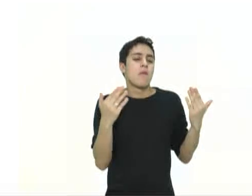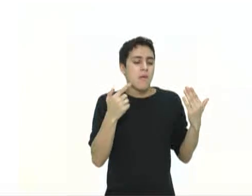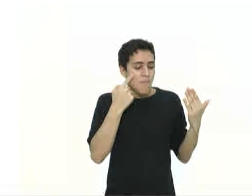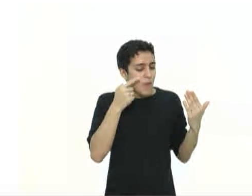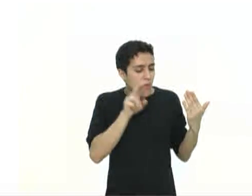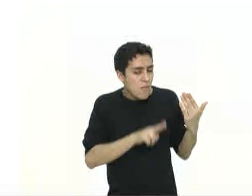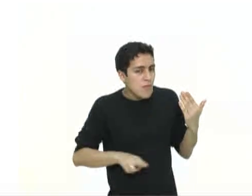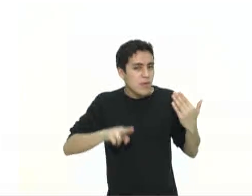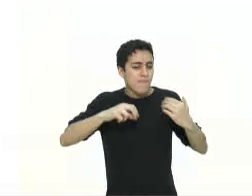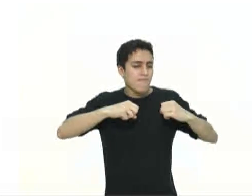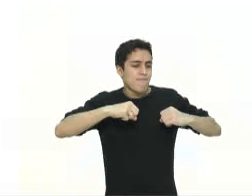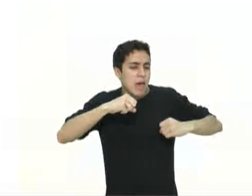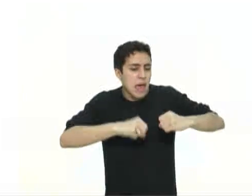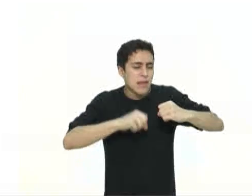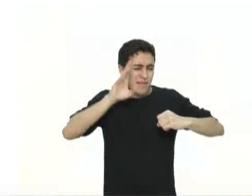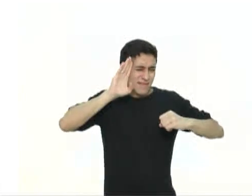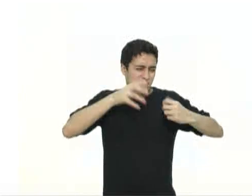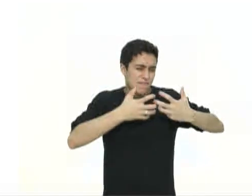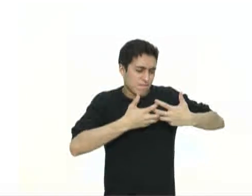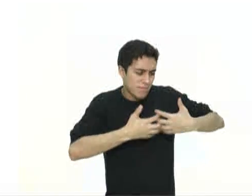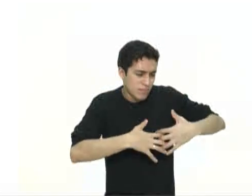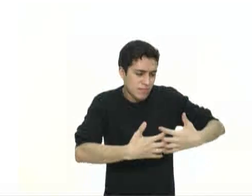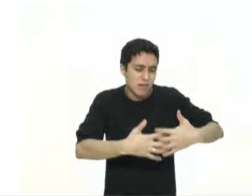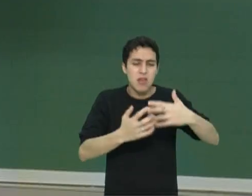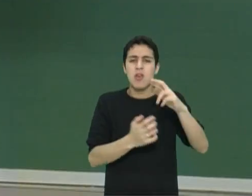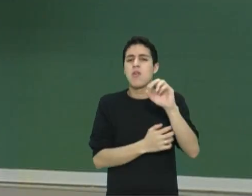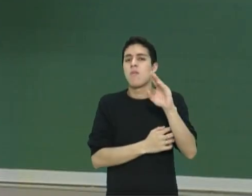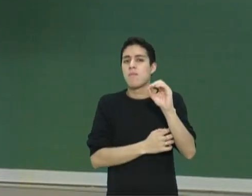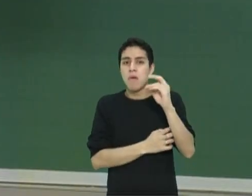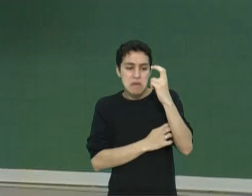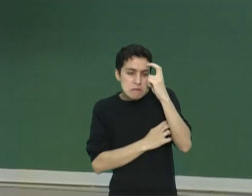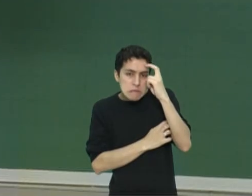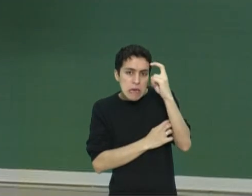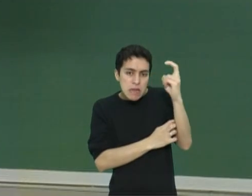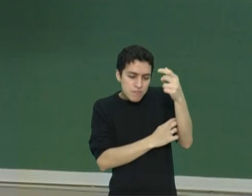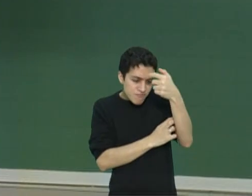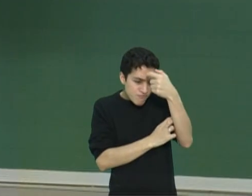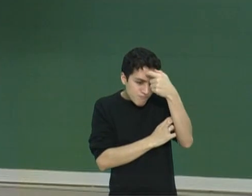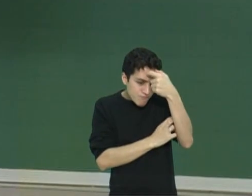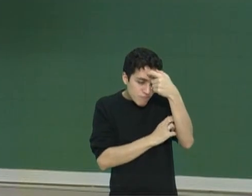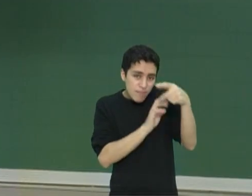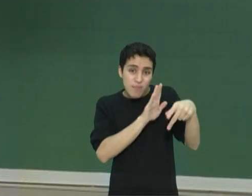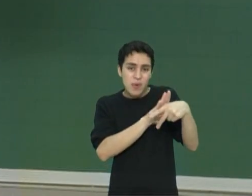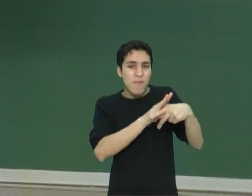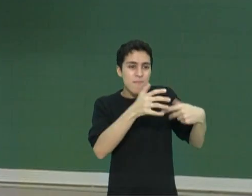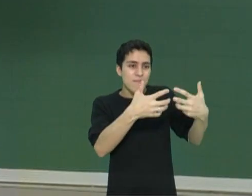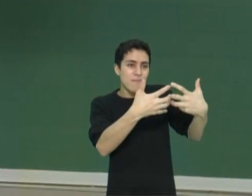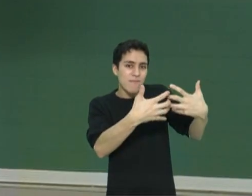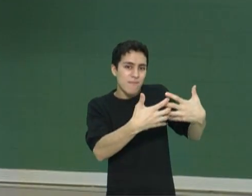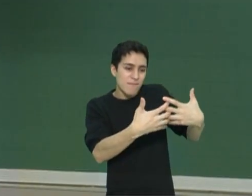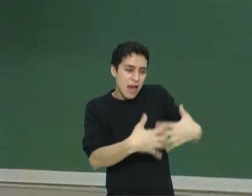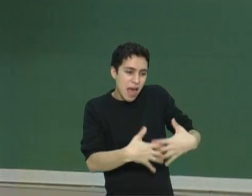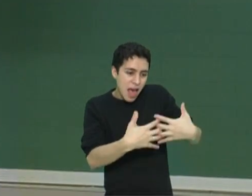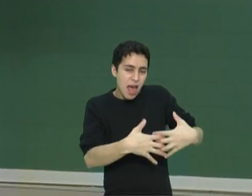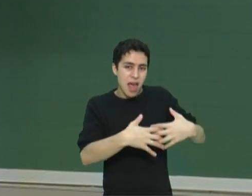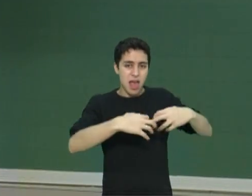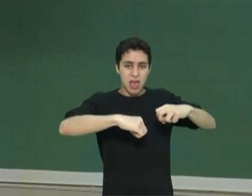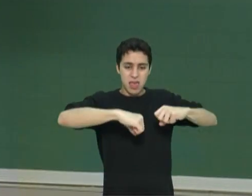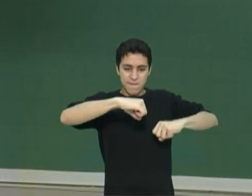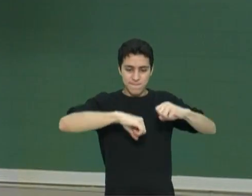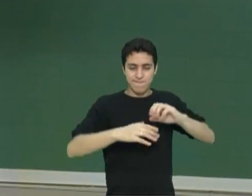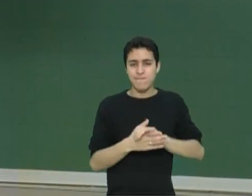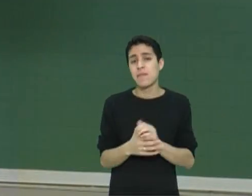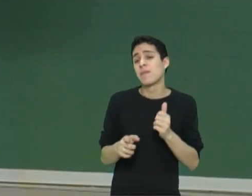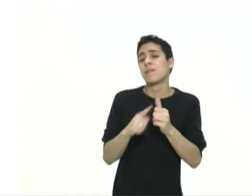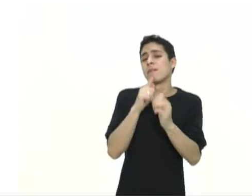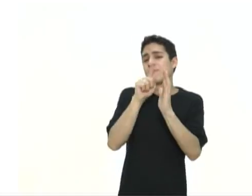de ponta dos Robôs principalmente aí da inteligência artificial e vamos ao físico nosso